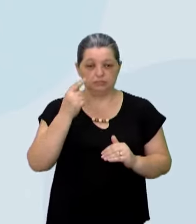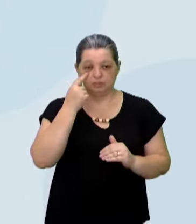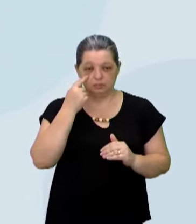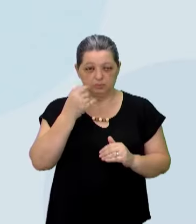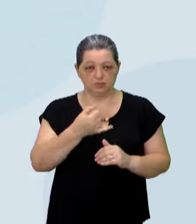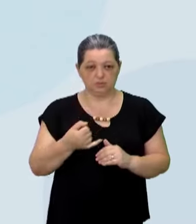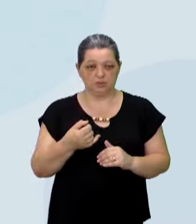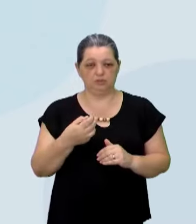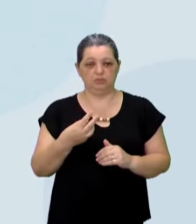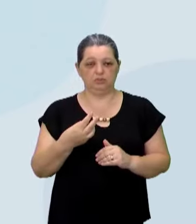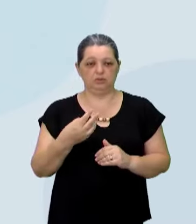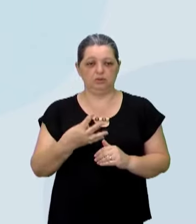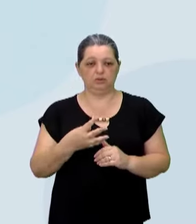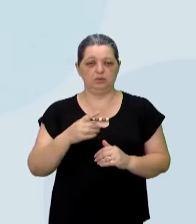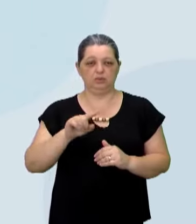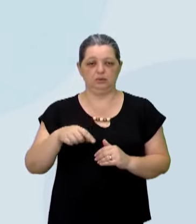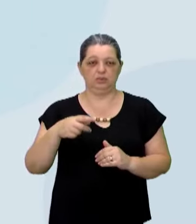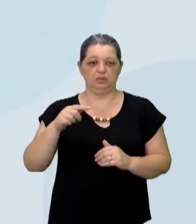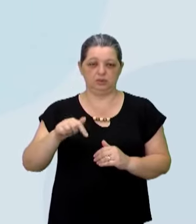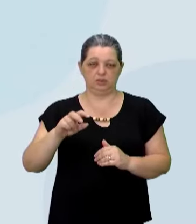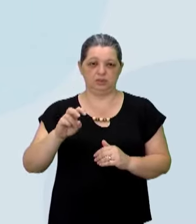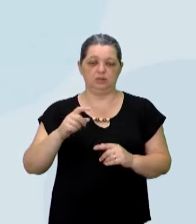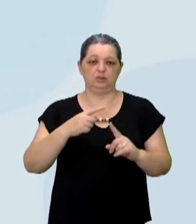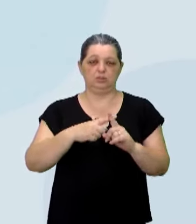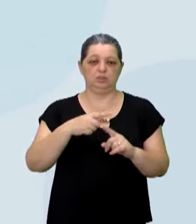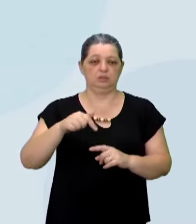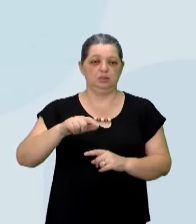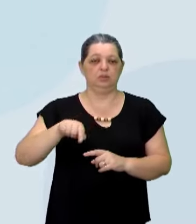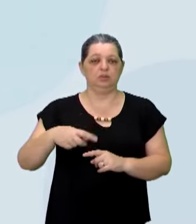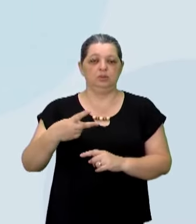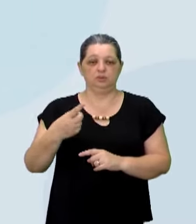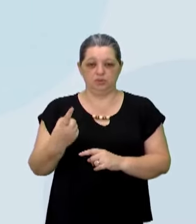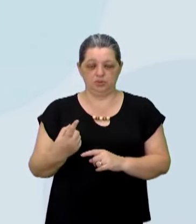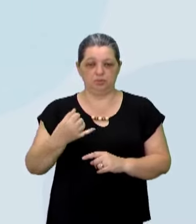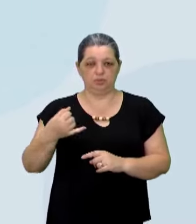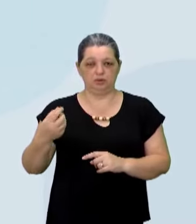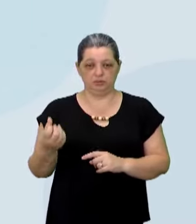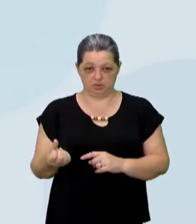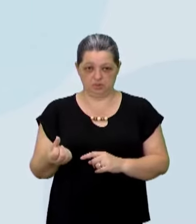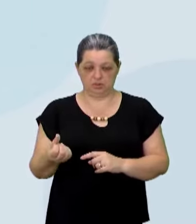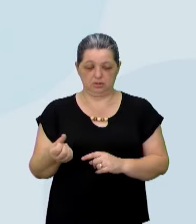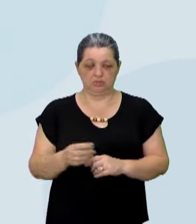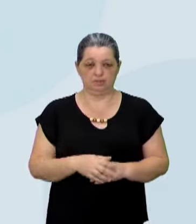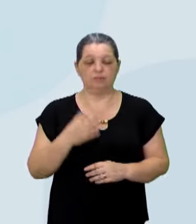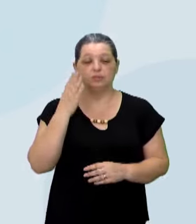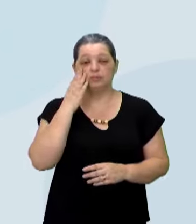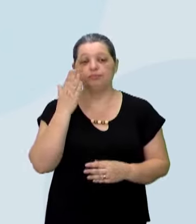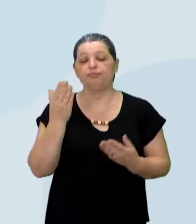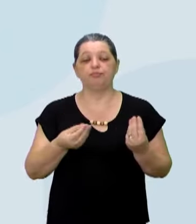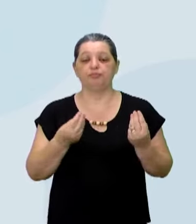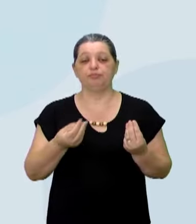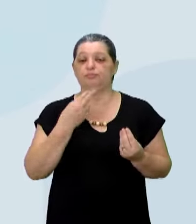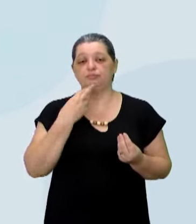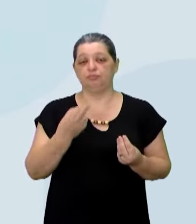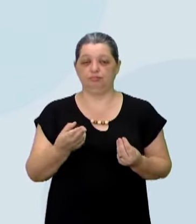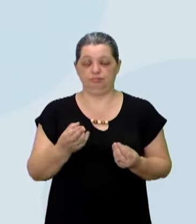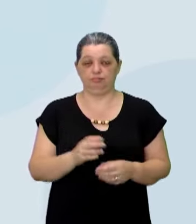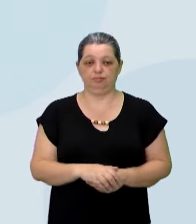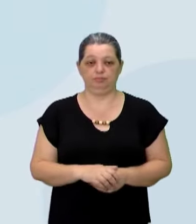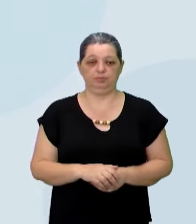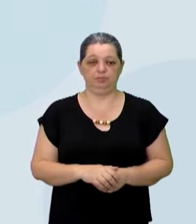menos 4,75, mais 7,21 e menos 6. Eu quero saber qual é o resultado